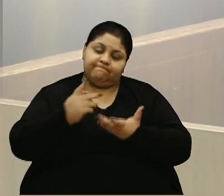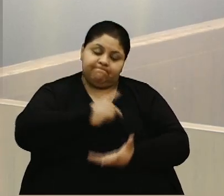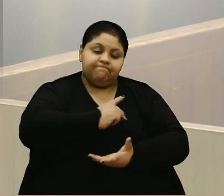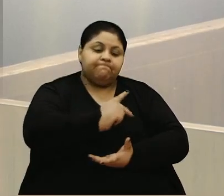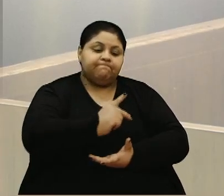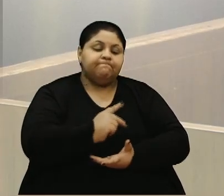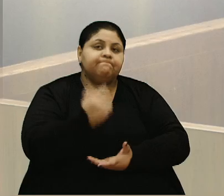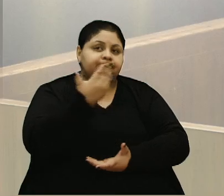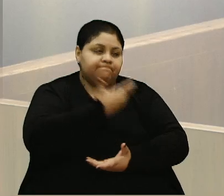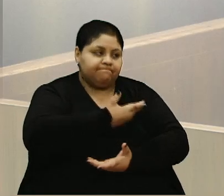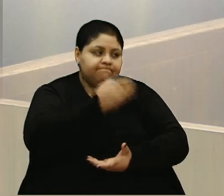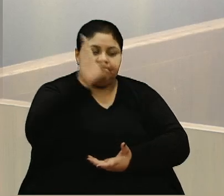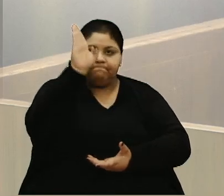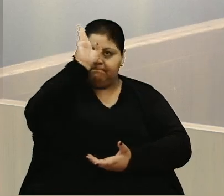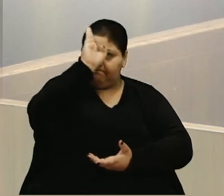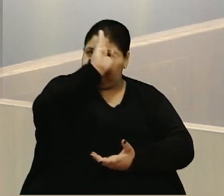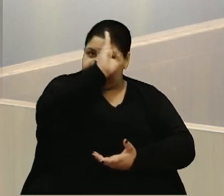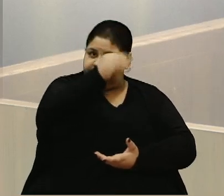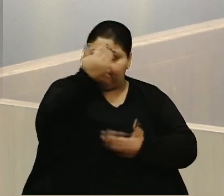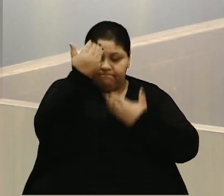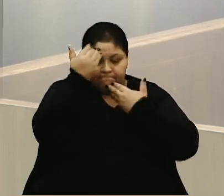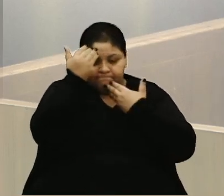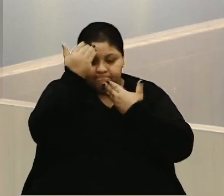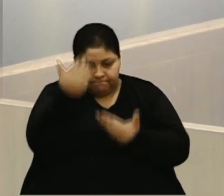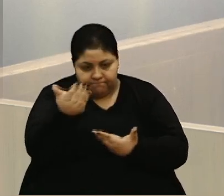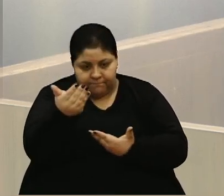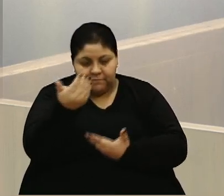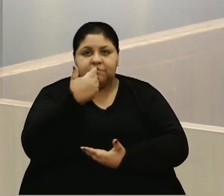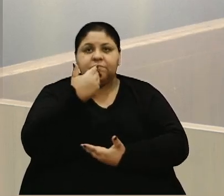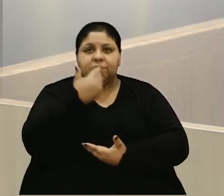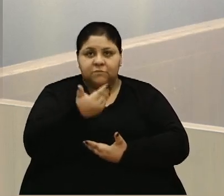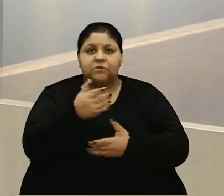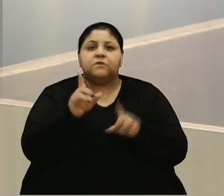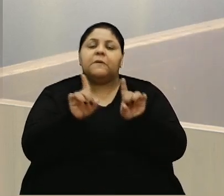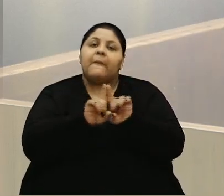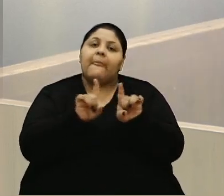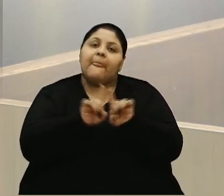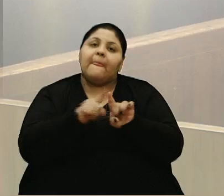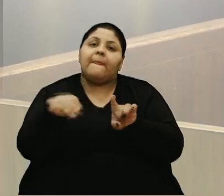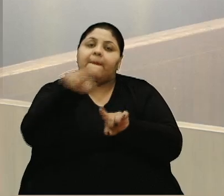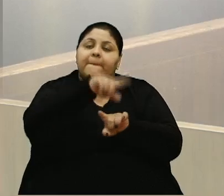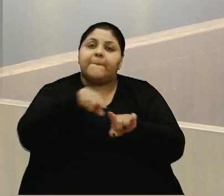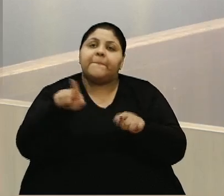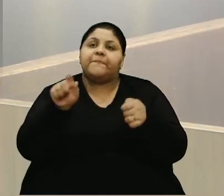presidente Bressan, agradeço, eu ia pedir isso também. Nós